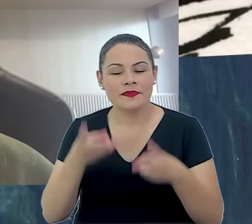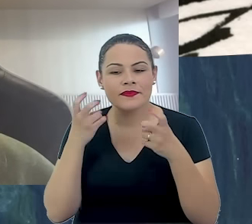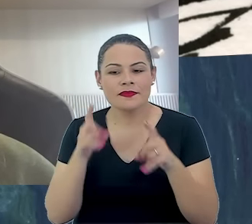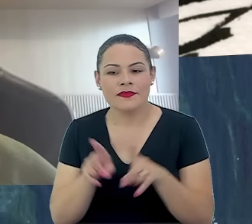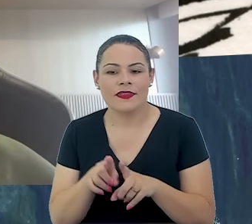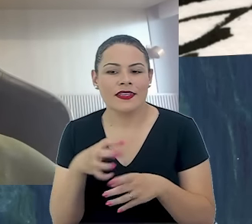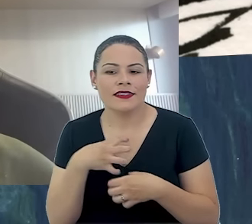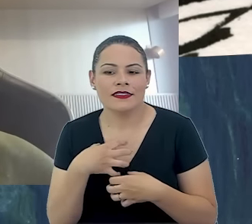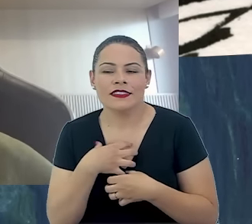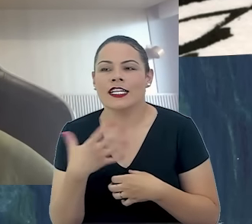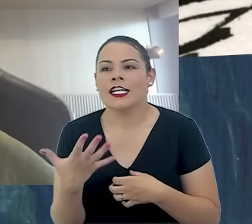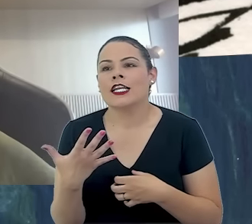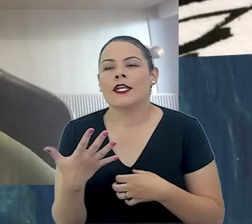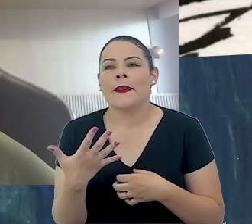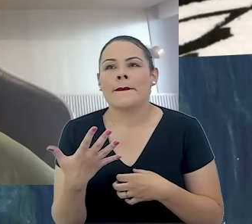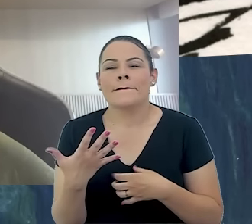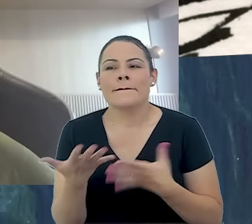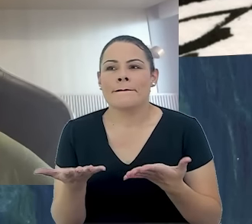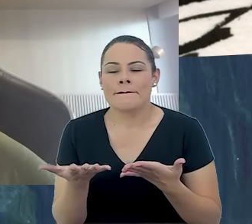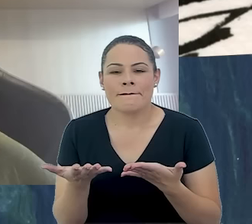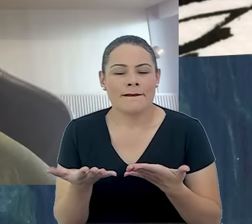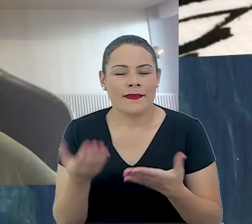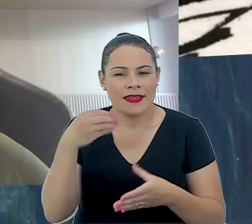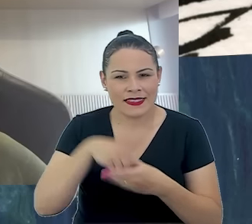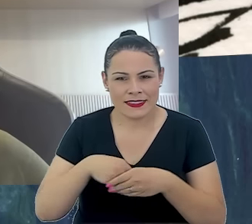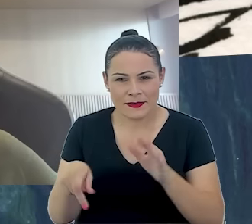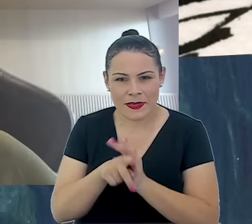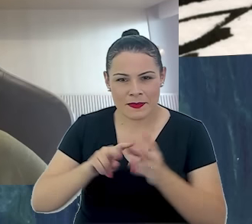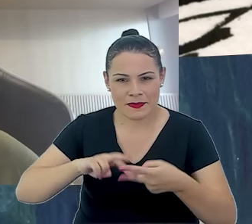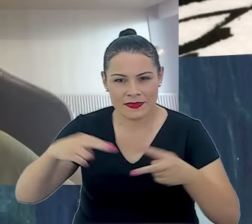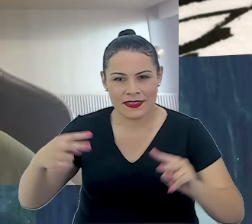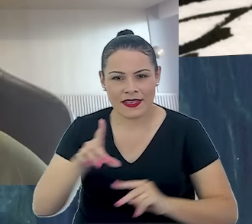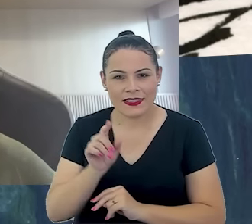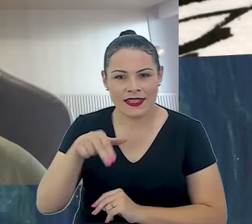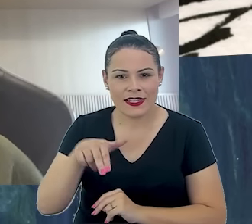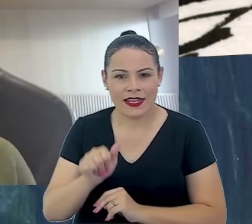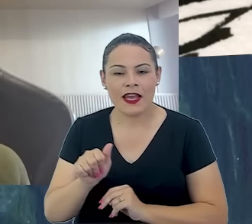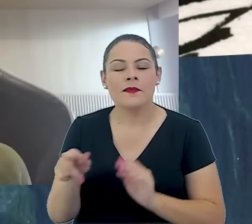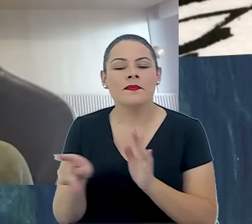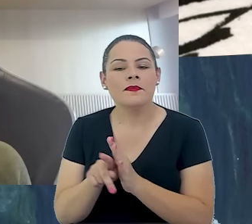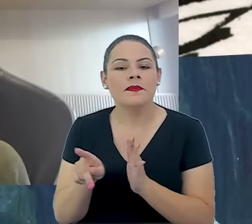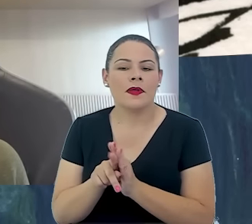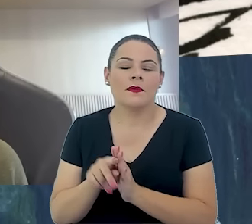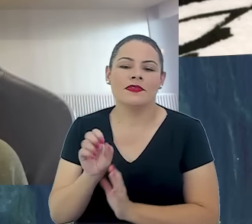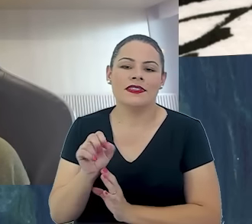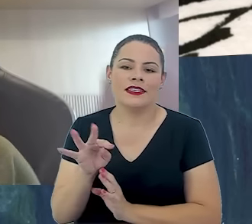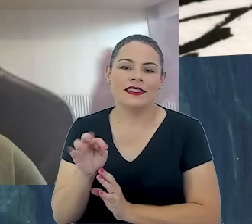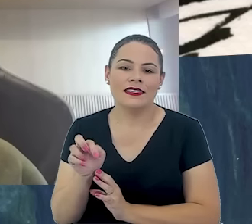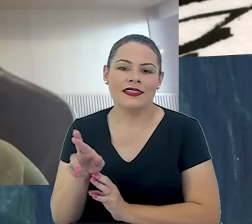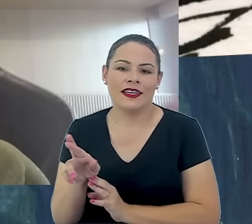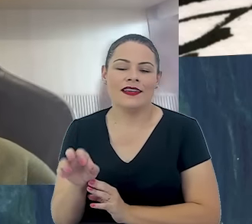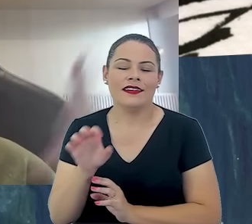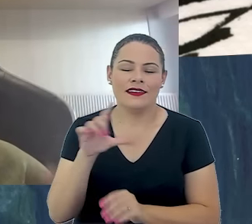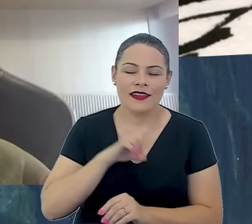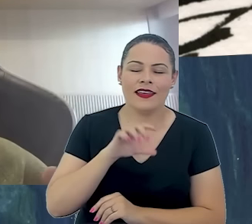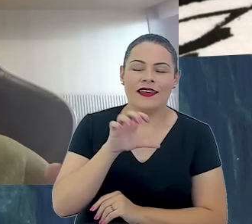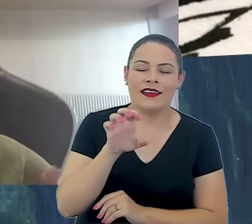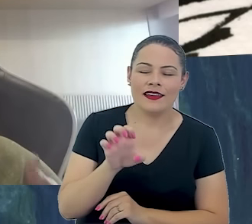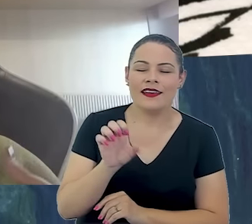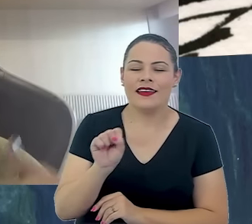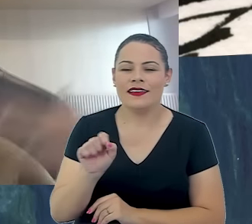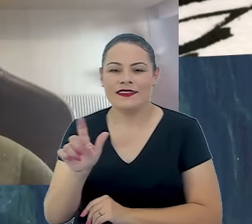isso assim eh no DNA né de Sender porque o isg ele tem o s e o